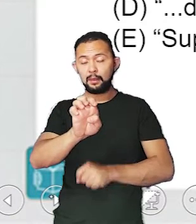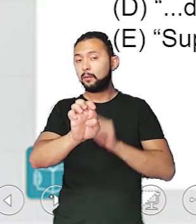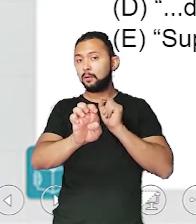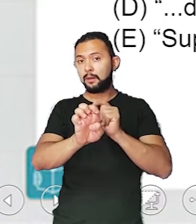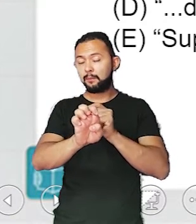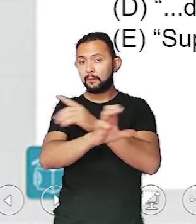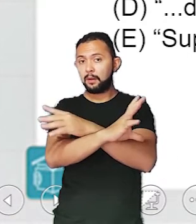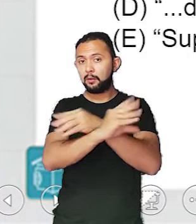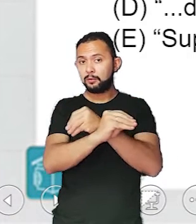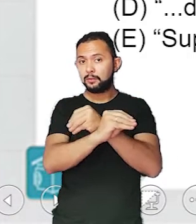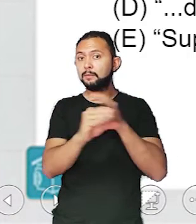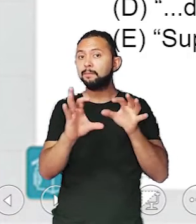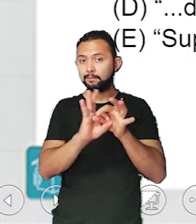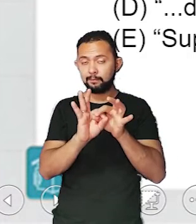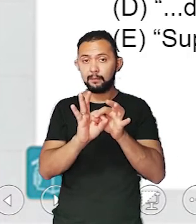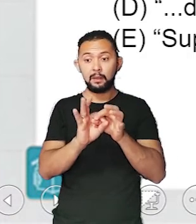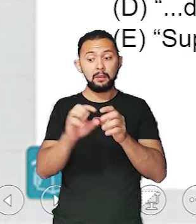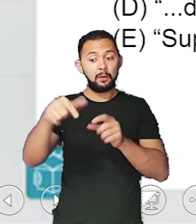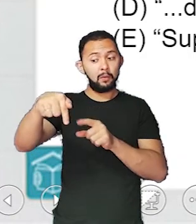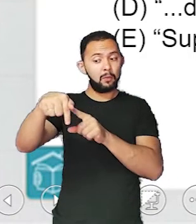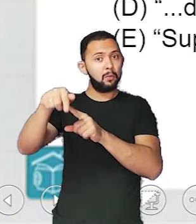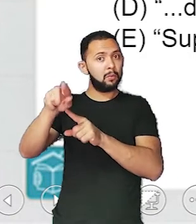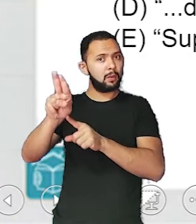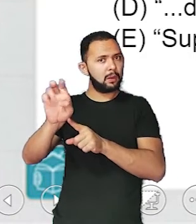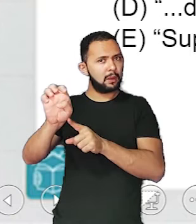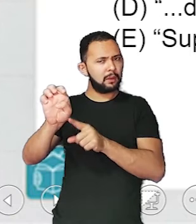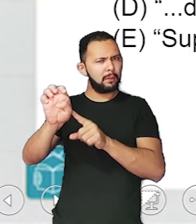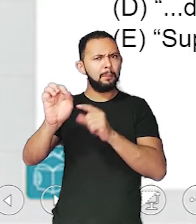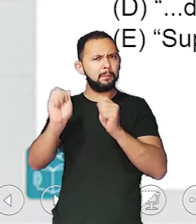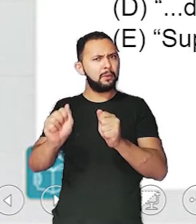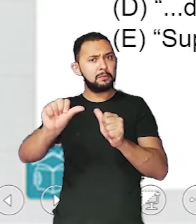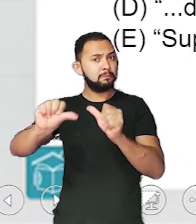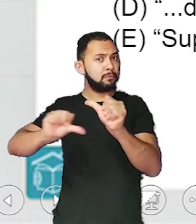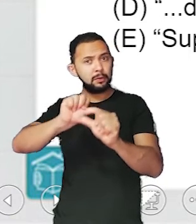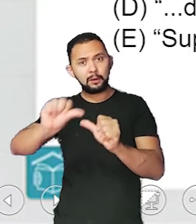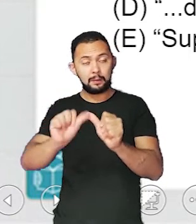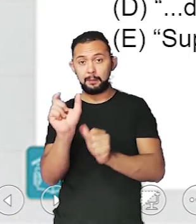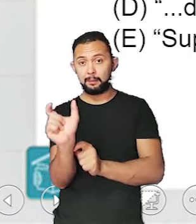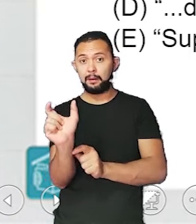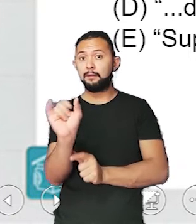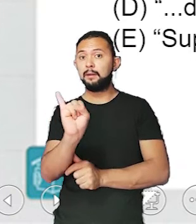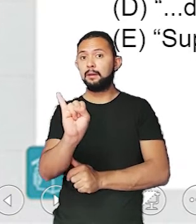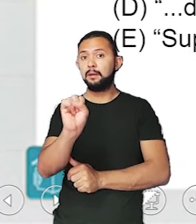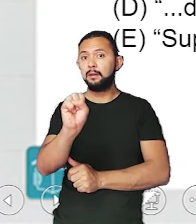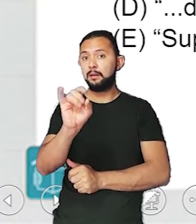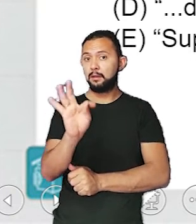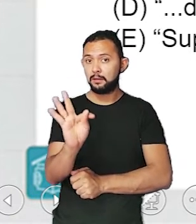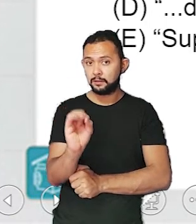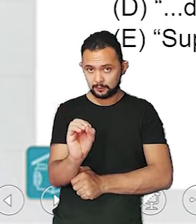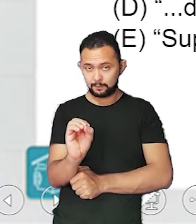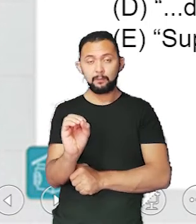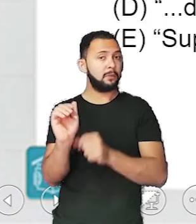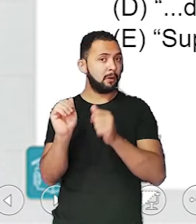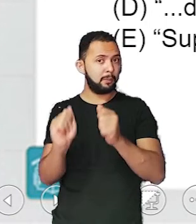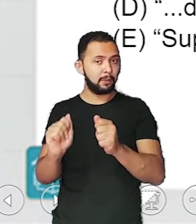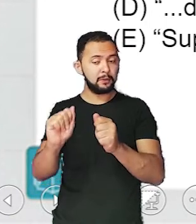aqui, pessoal? Ele está querendo que esse que aqui, eu possa trocar ele pelo isto, certo? Eu